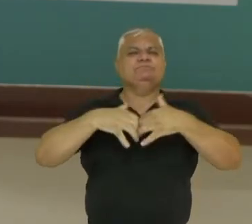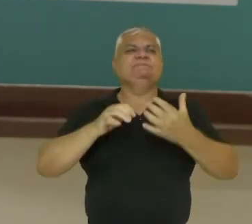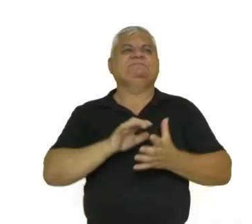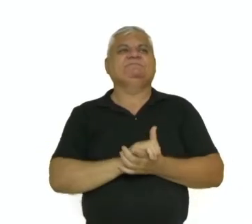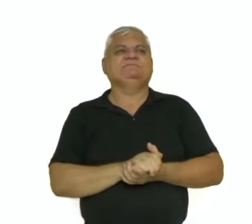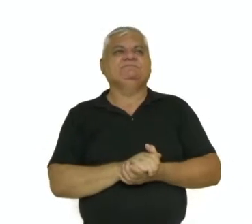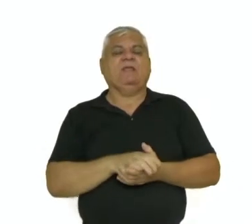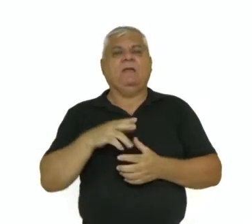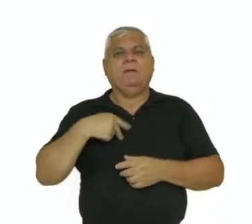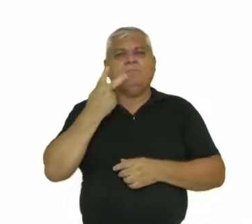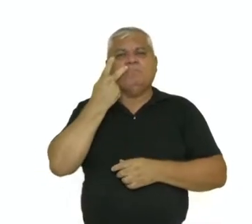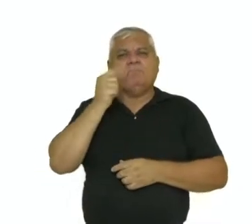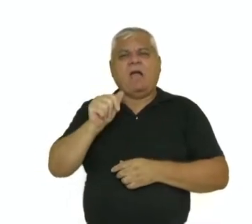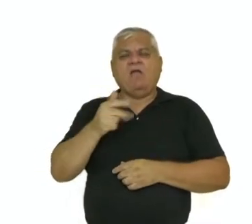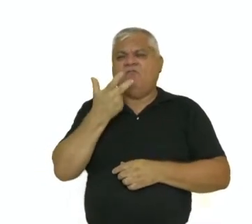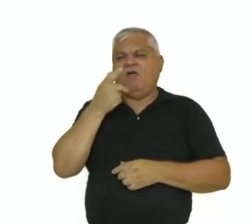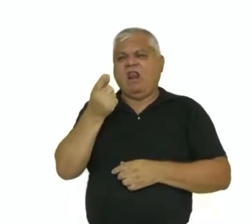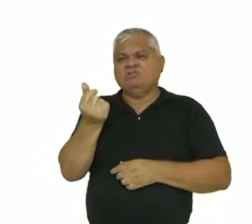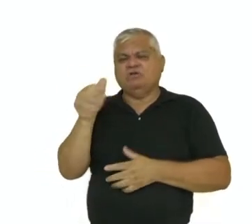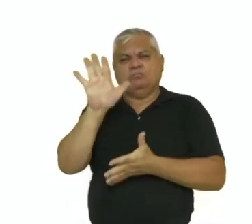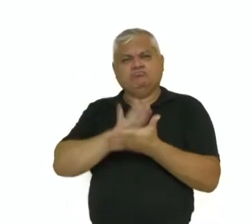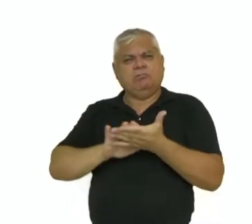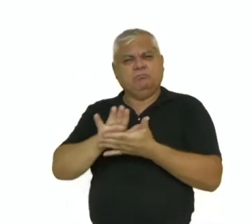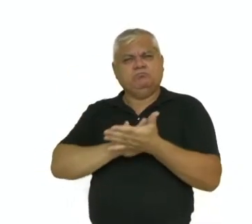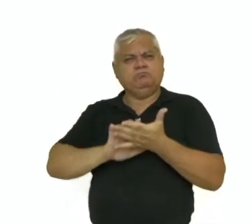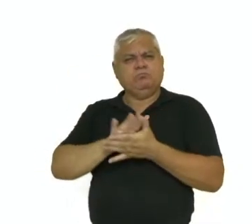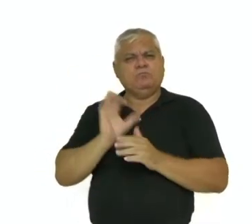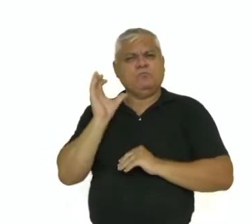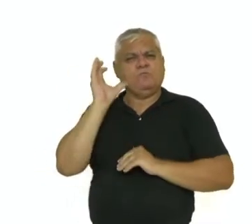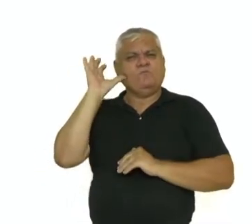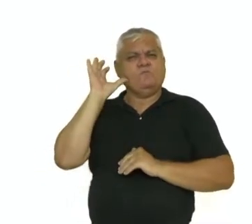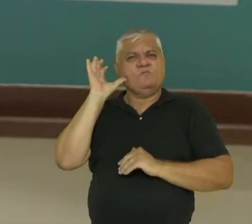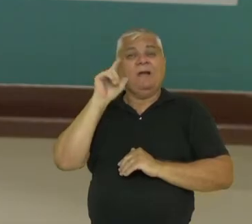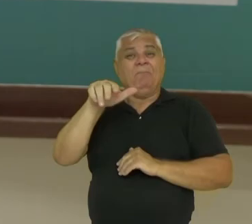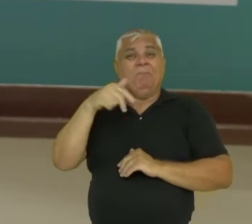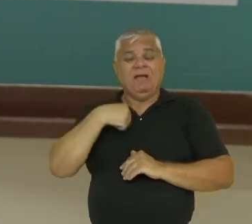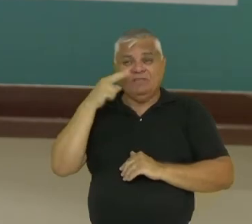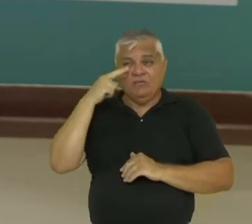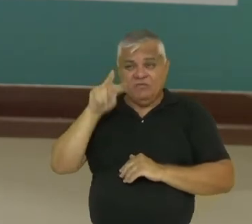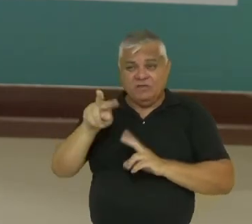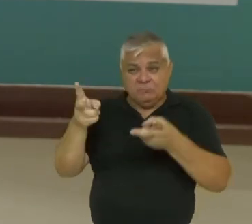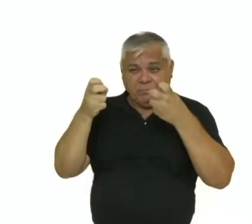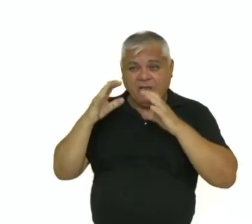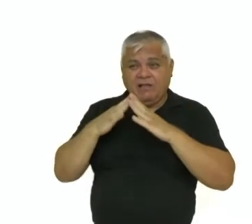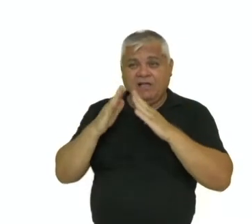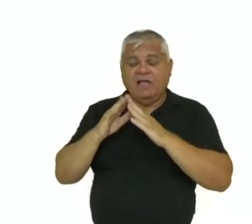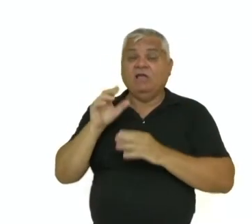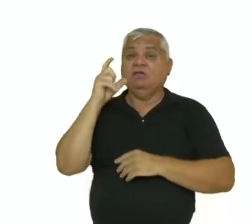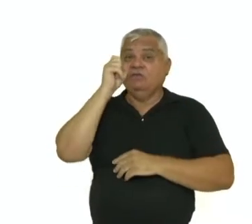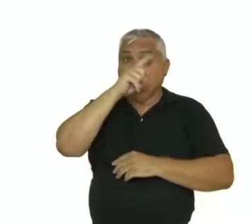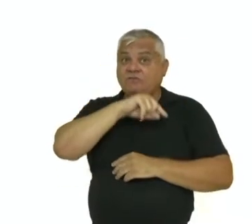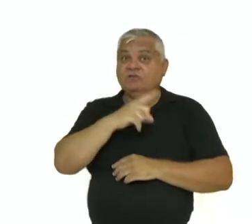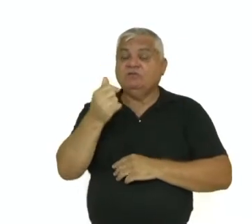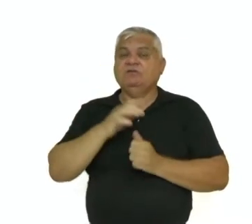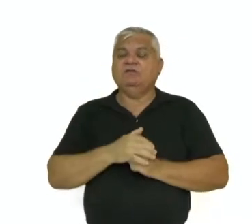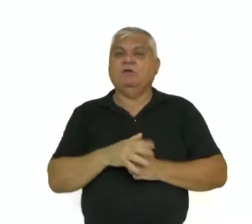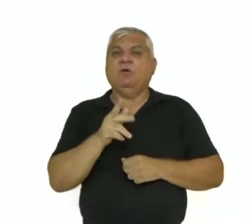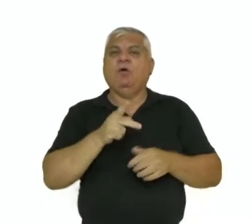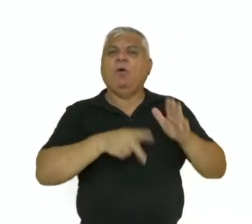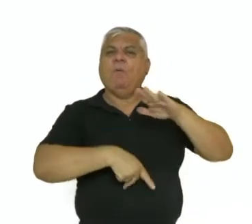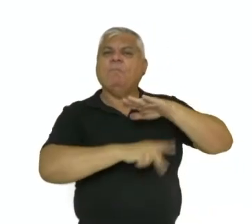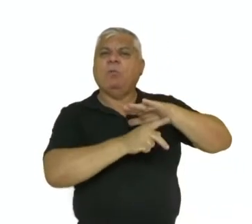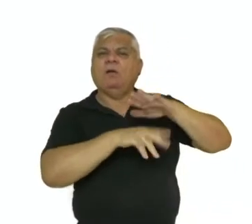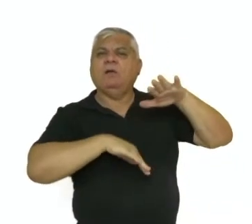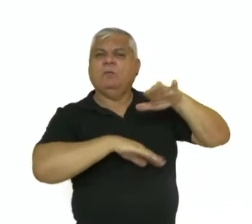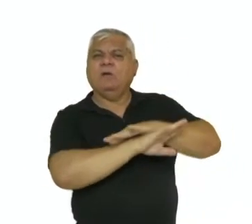foi num restaurante, um pediu um prato que custa mais caro, o outro pegou um prato que custa menos, é óbvio que cada um paga o